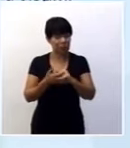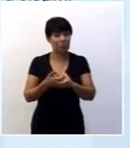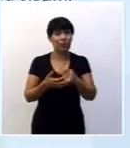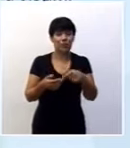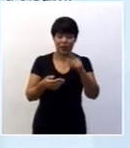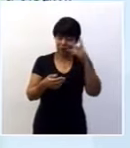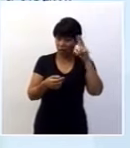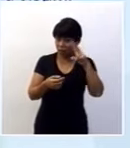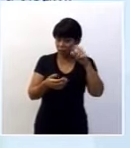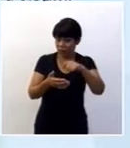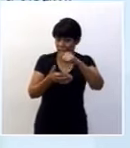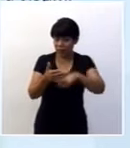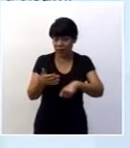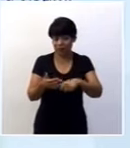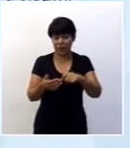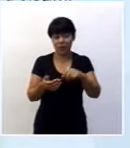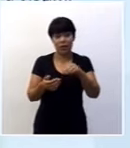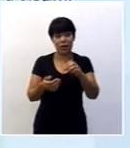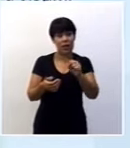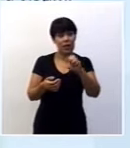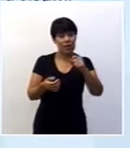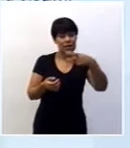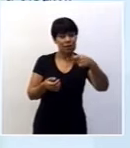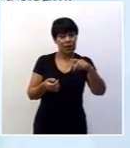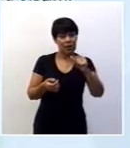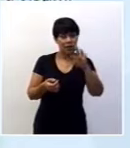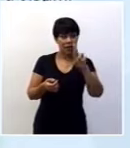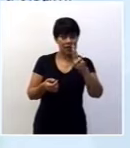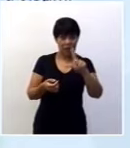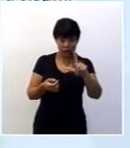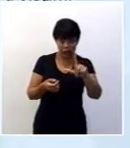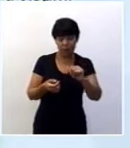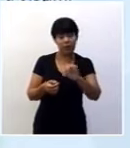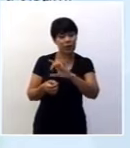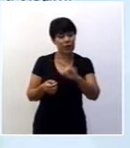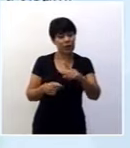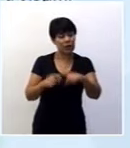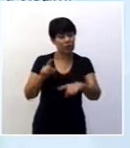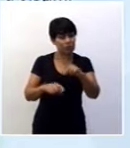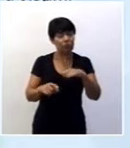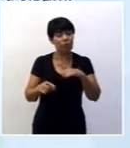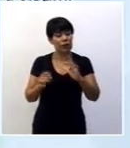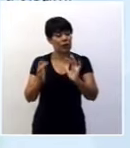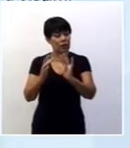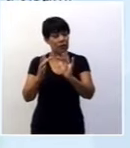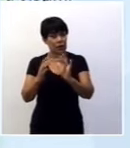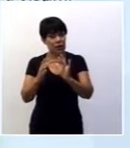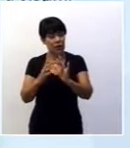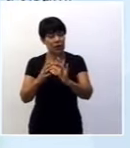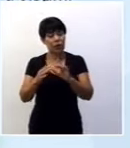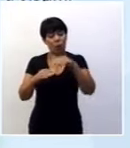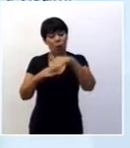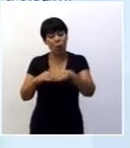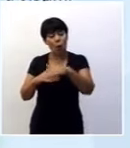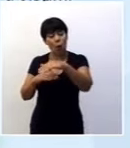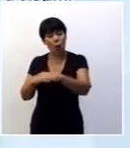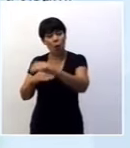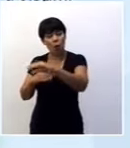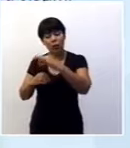da assinatura espectral? Cada objeto vai ter uma relação, né, com cada tipo de onda lá que ele está